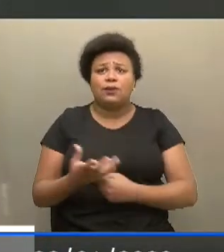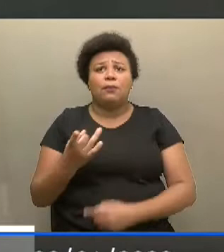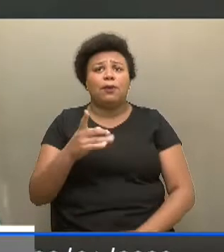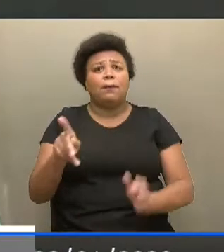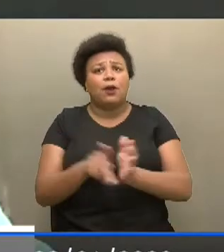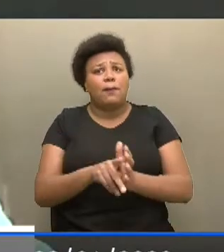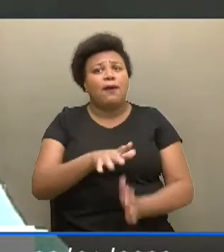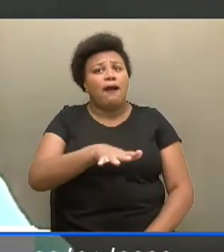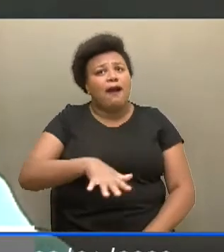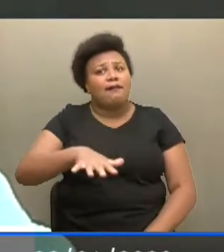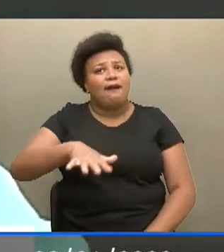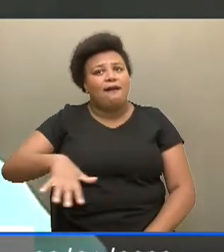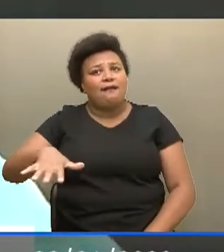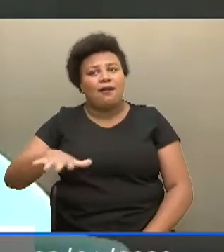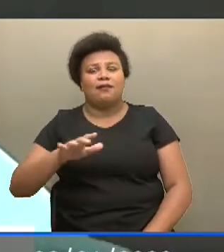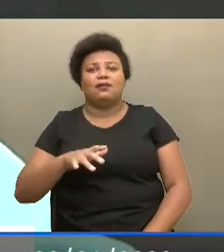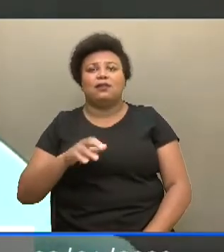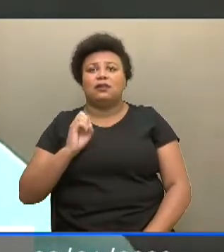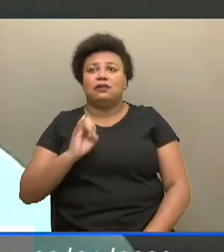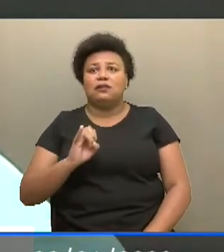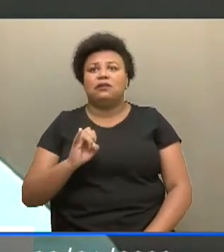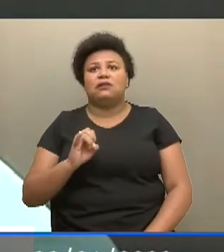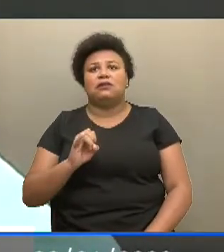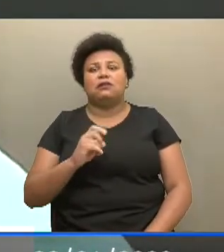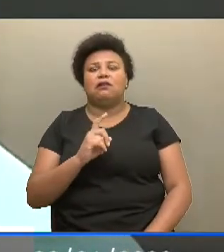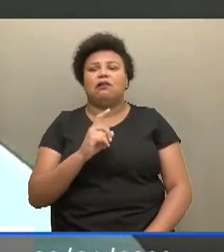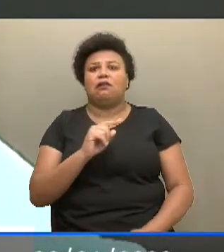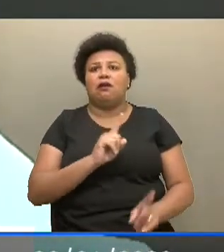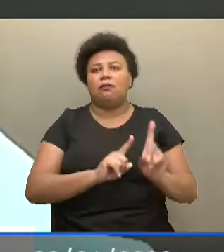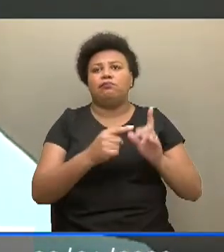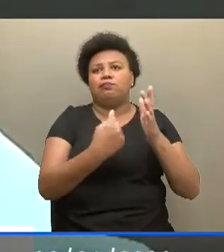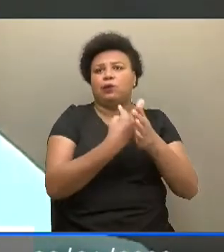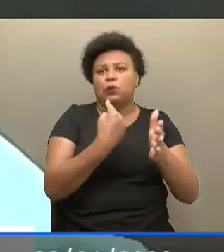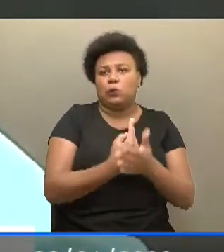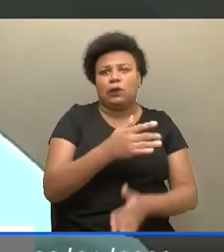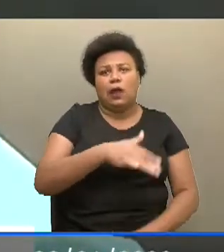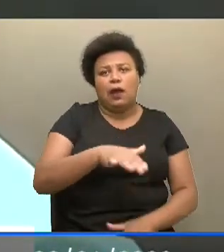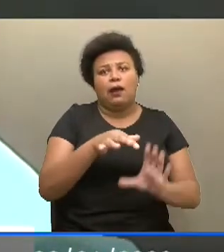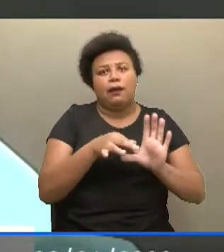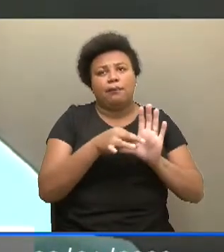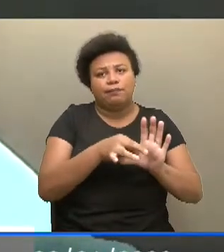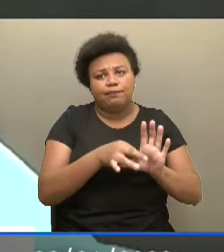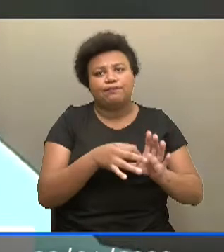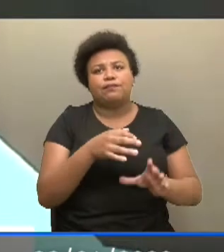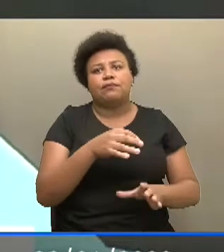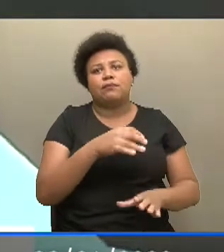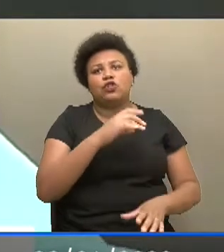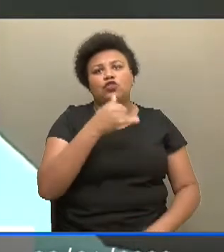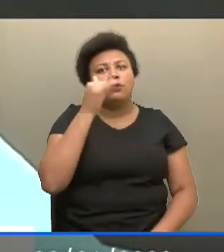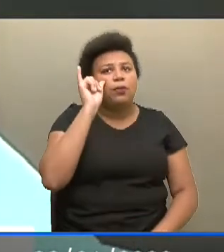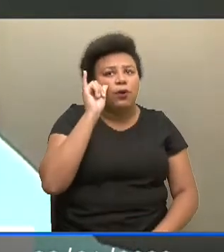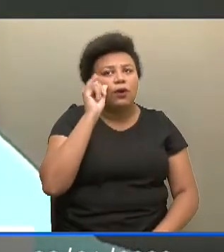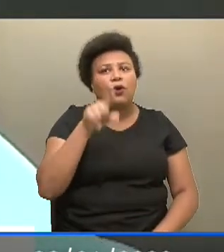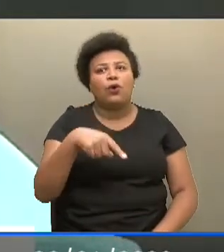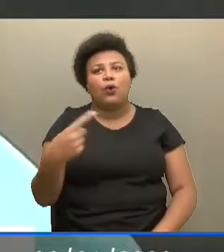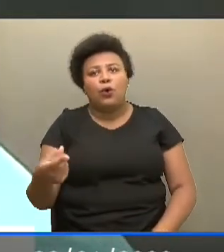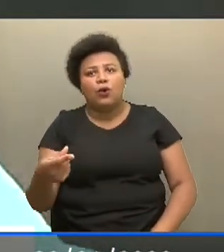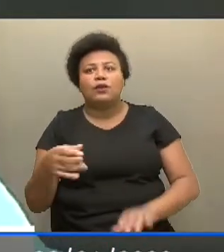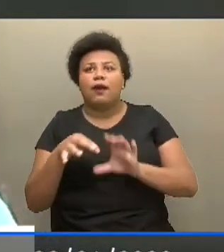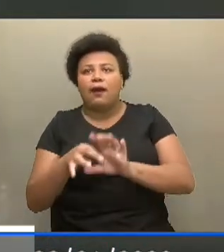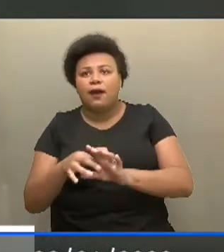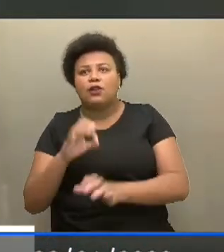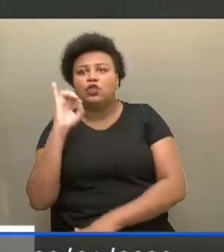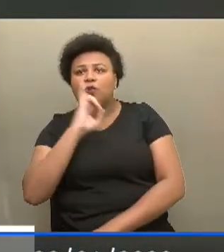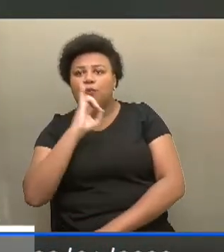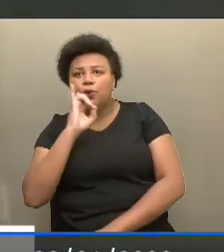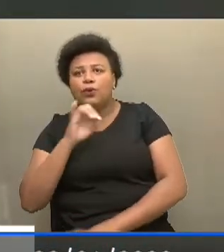Então, o Cicaderz organiza alguns questionamentos da parte da carne bovina, os CIPs dos suínos,